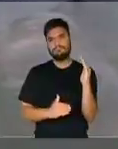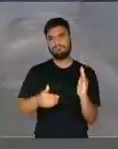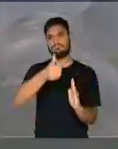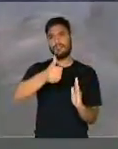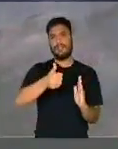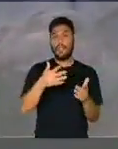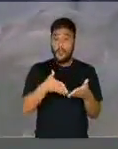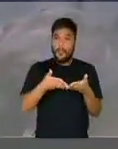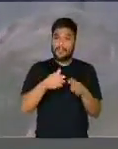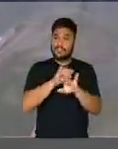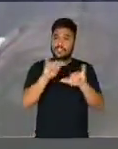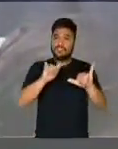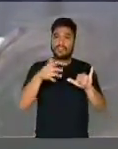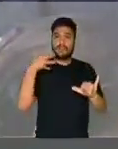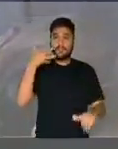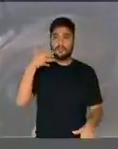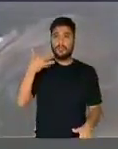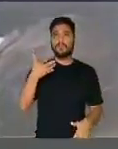psg está na moda brasil nosso planejamento